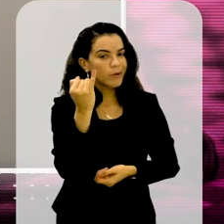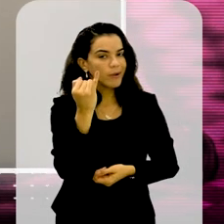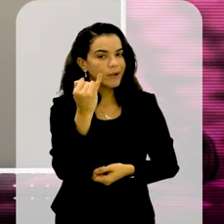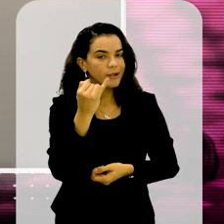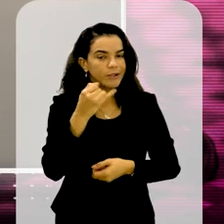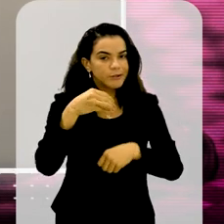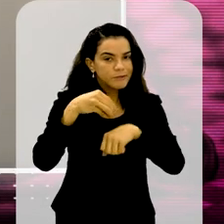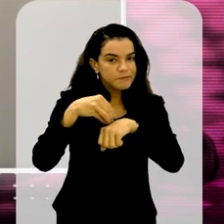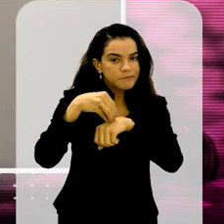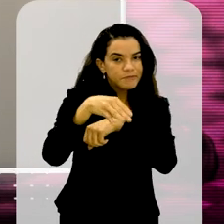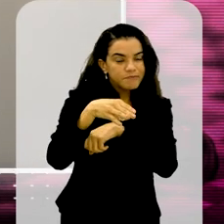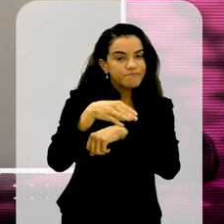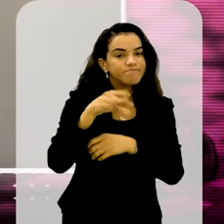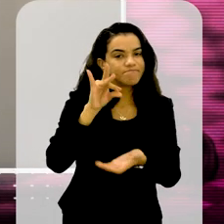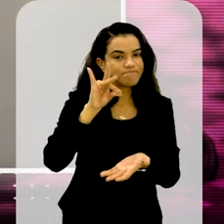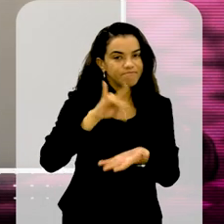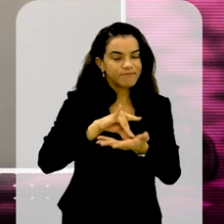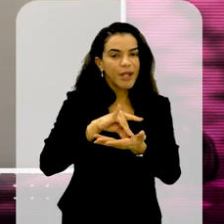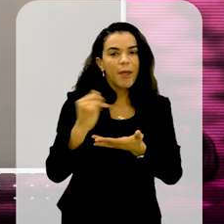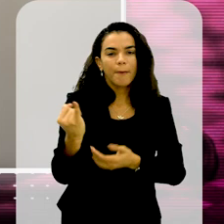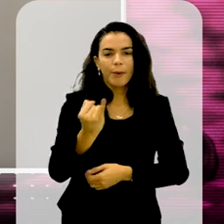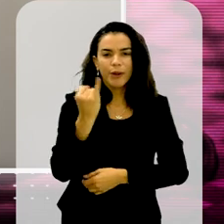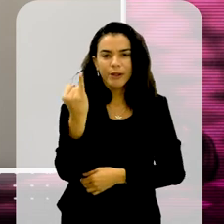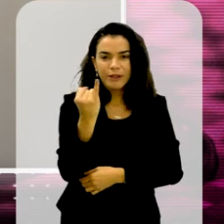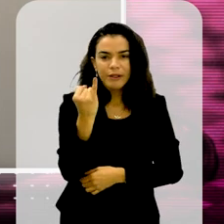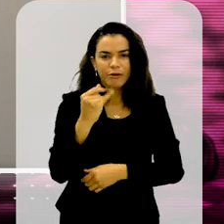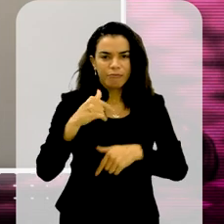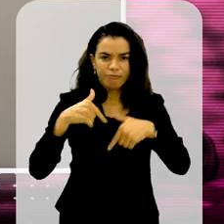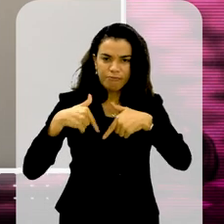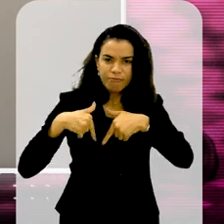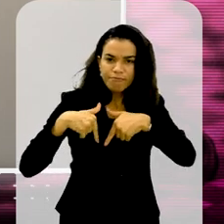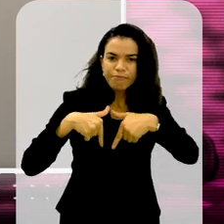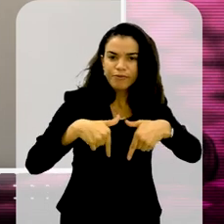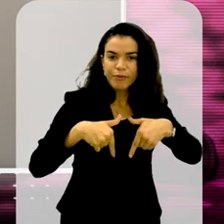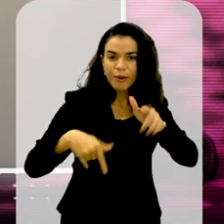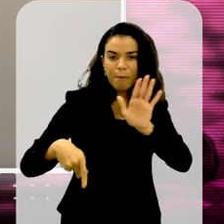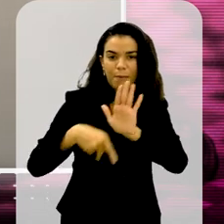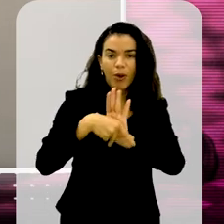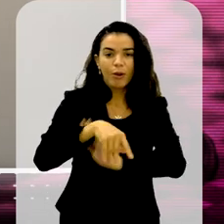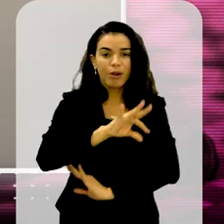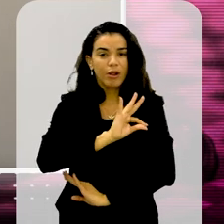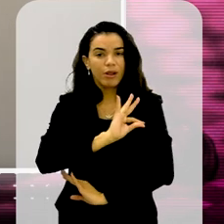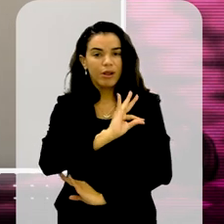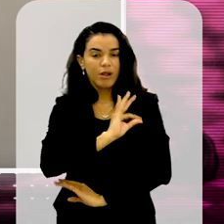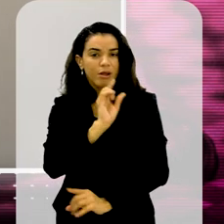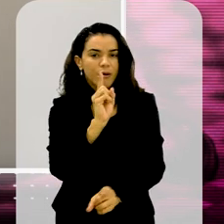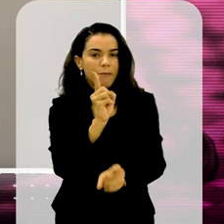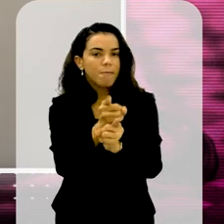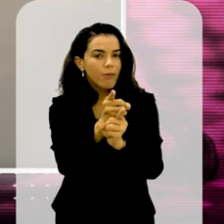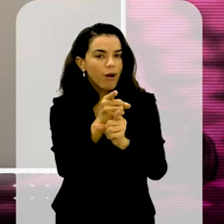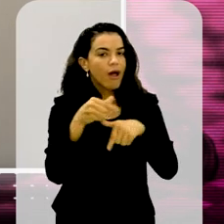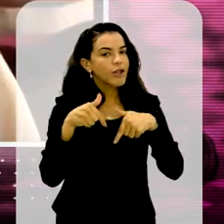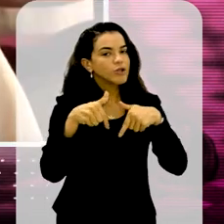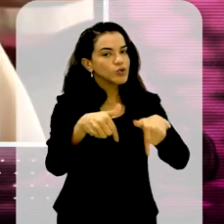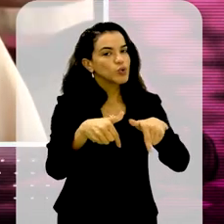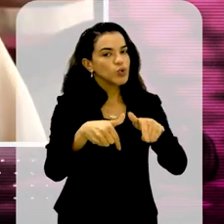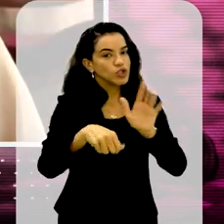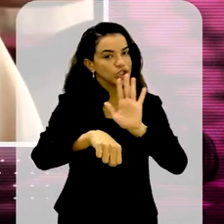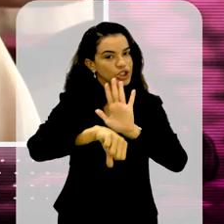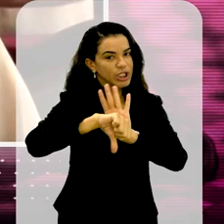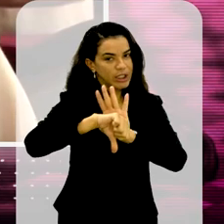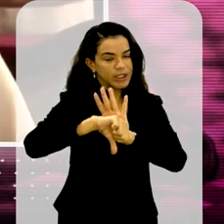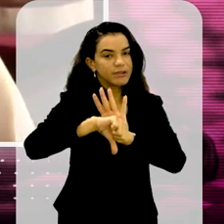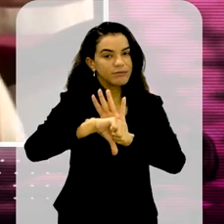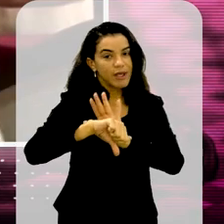colocação, realmente é necessário que a gente tenha uma atuação da polícia para identificação de atos criminosos. E